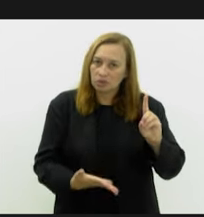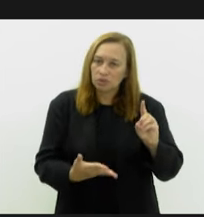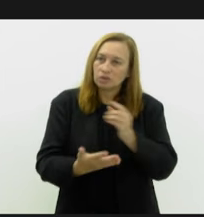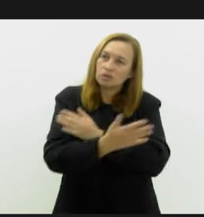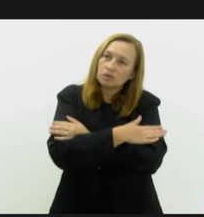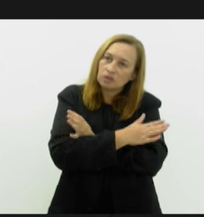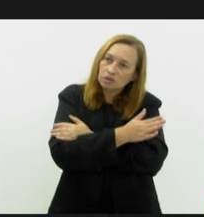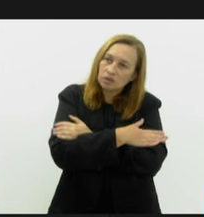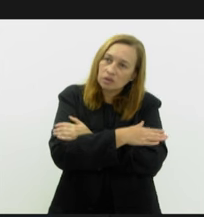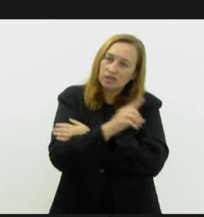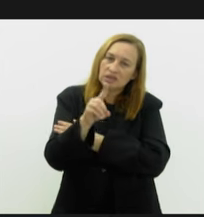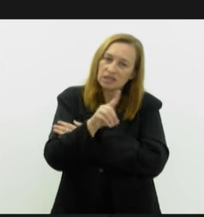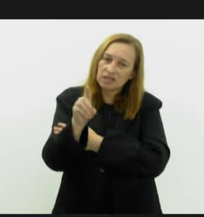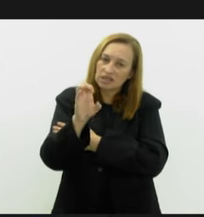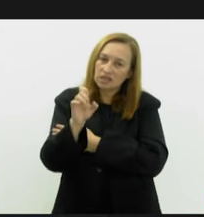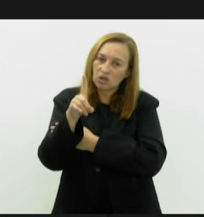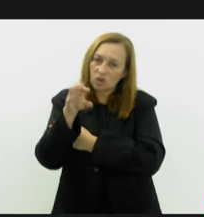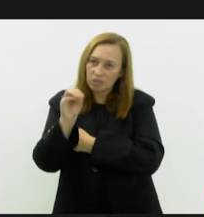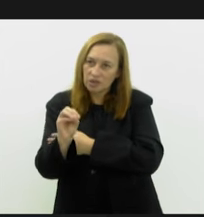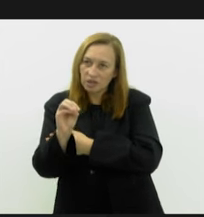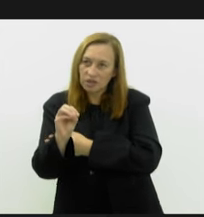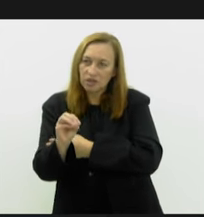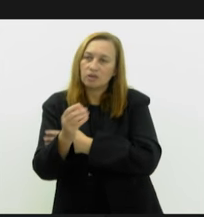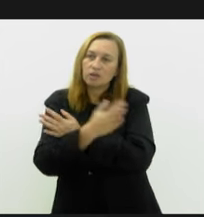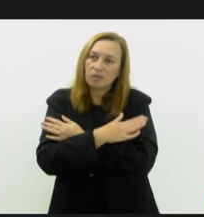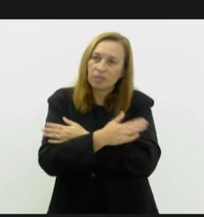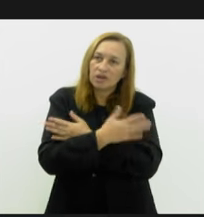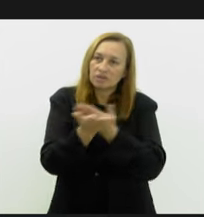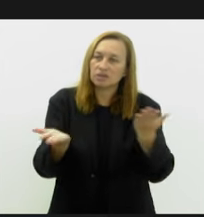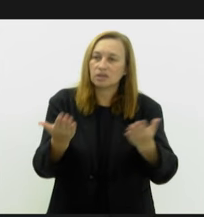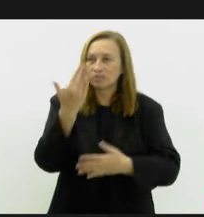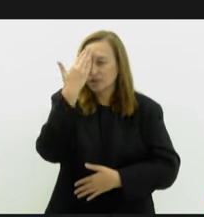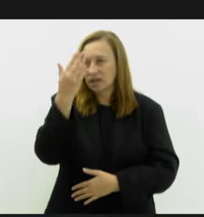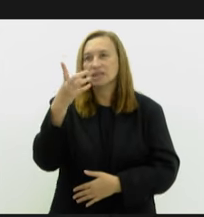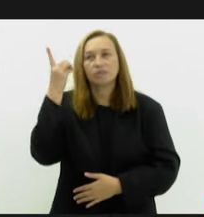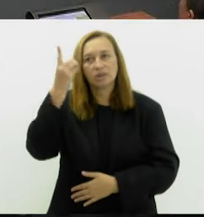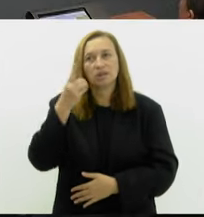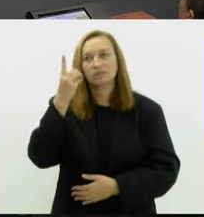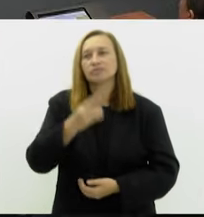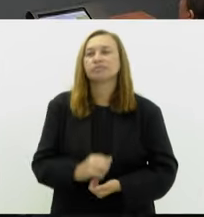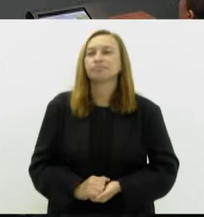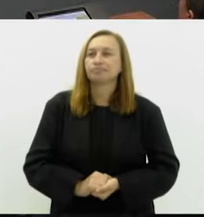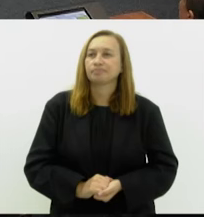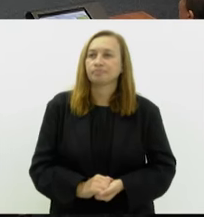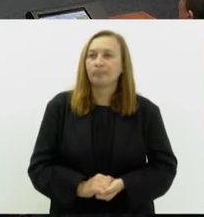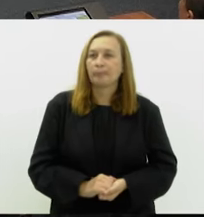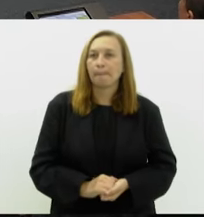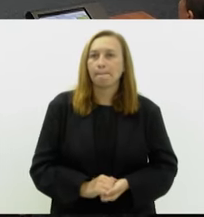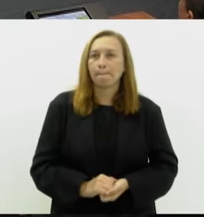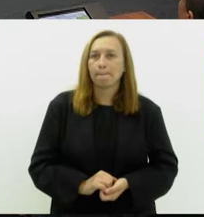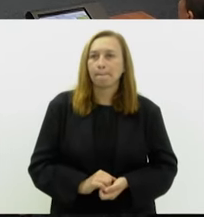abraço, Zenóbio, pastor Zenóbio, um abraço a todos. Obrigado, deputado.